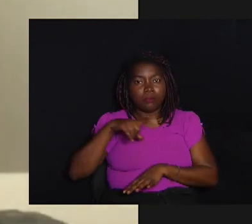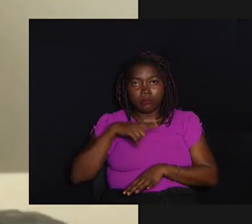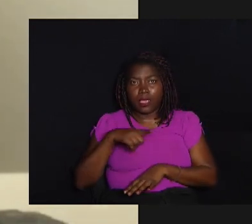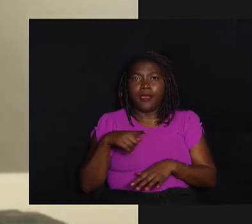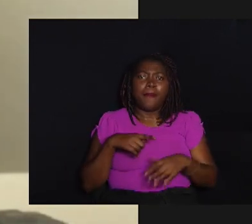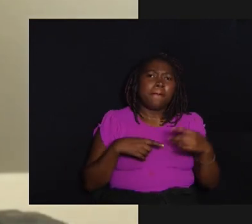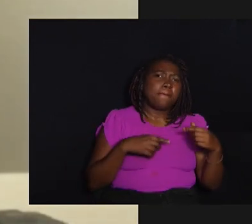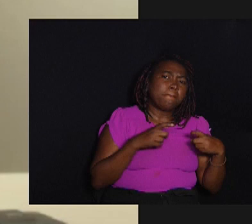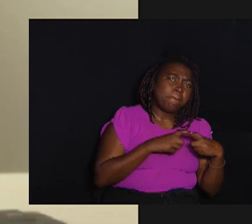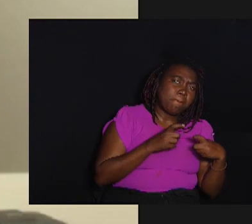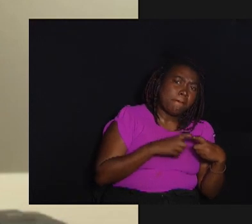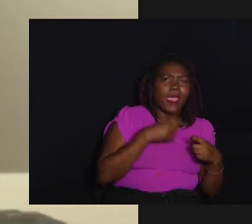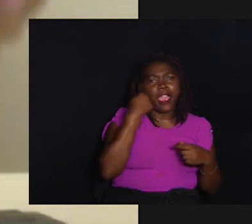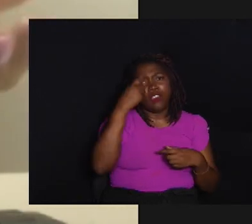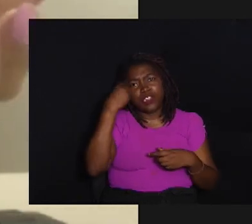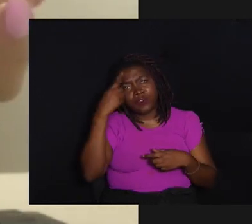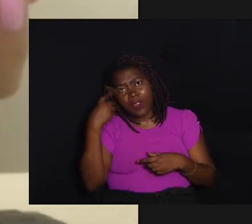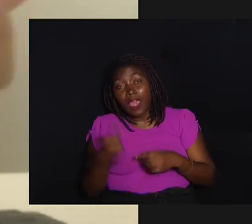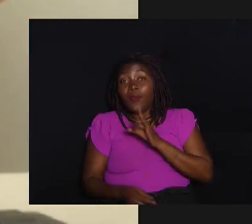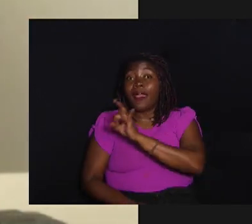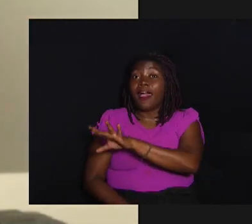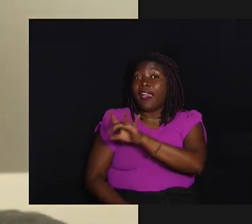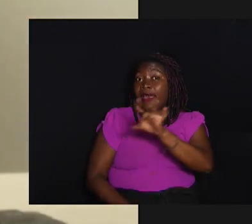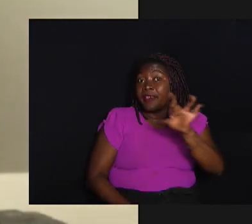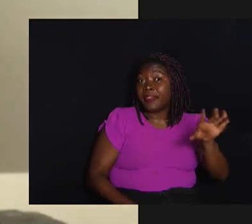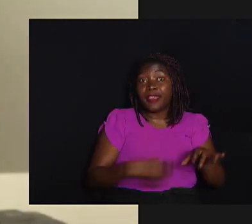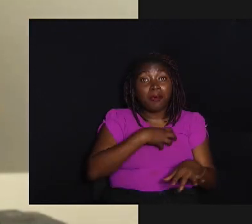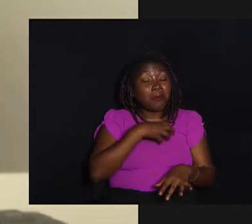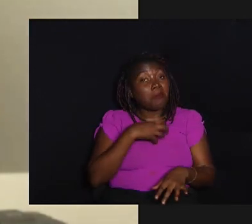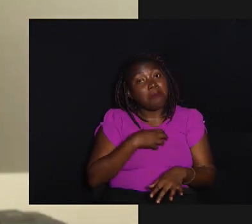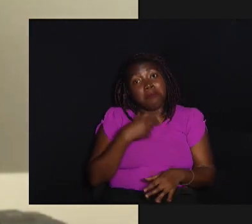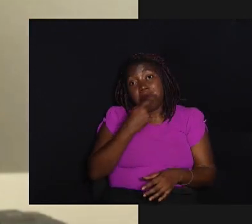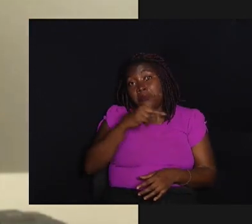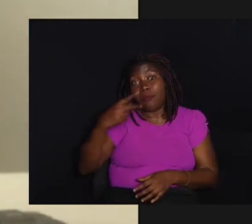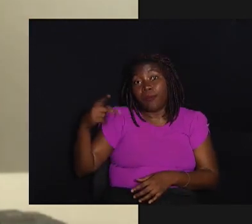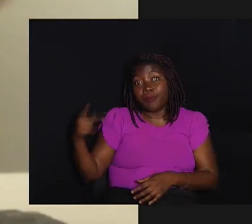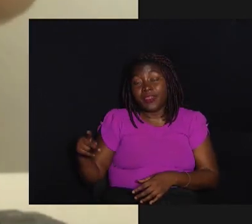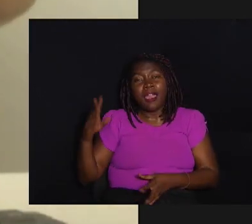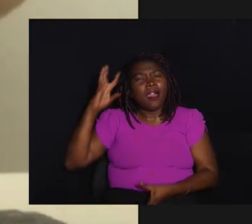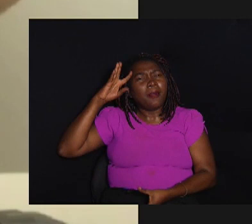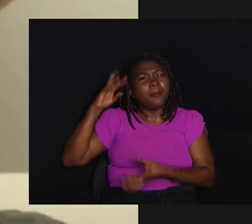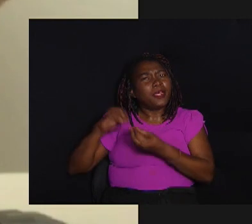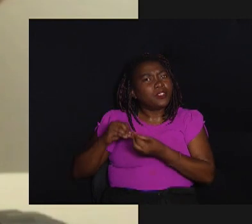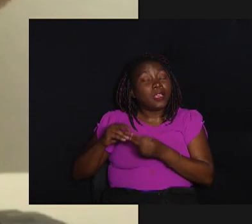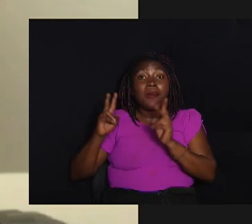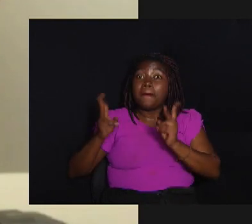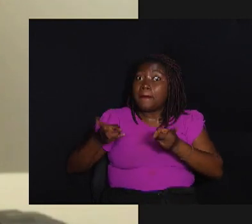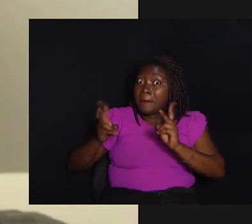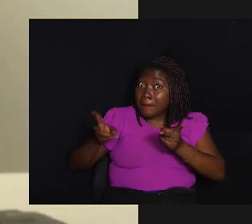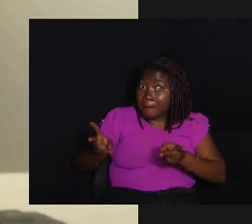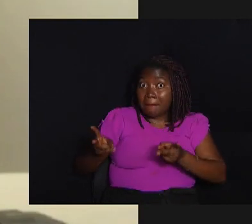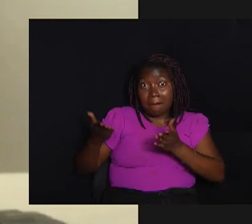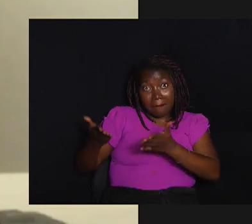advogados, cada um tem um jeito de trabalhar, a advogada também tem. Então, às vezes, nós pressupomos que a própria parte está fazendo um pedido no